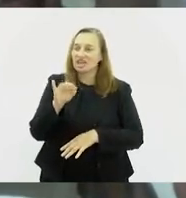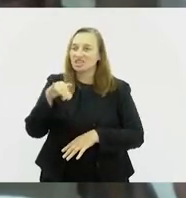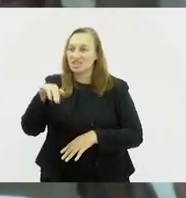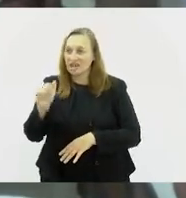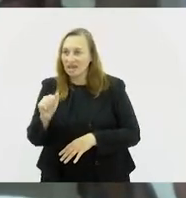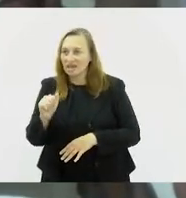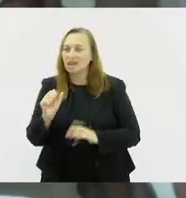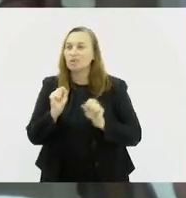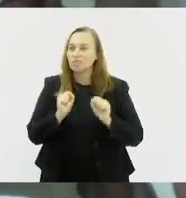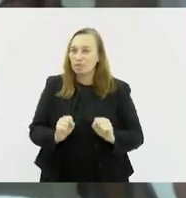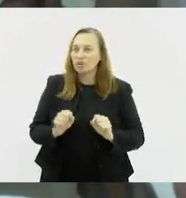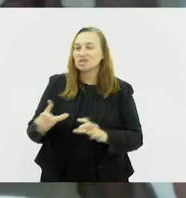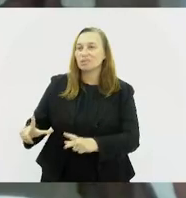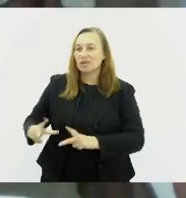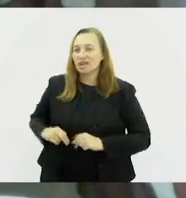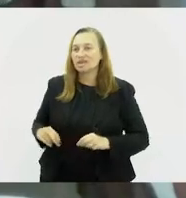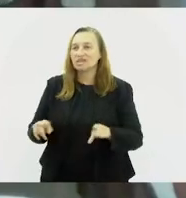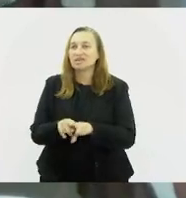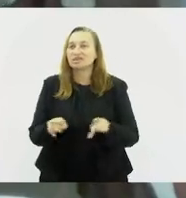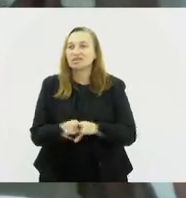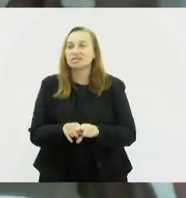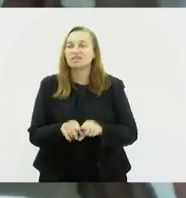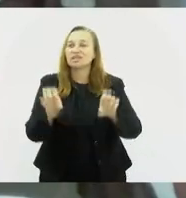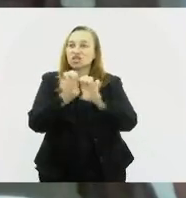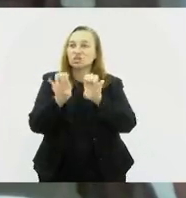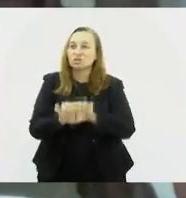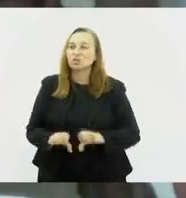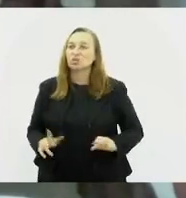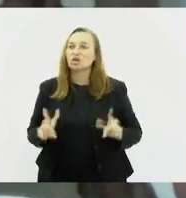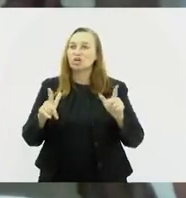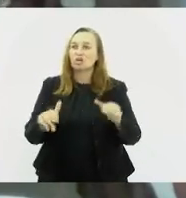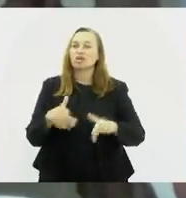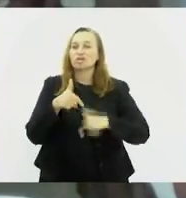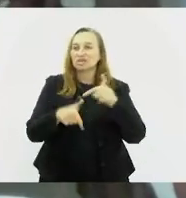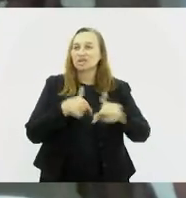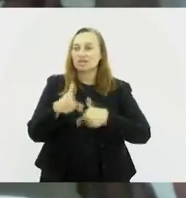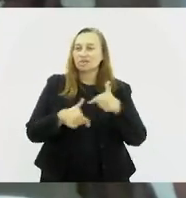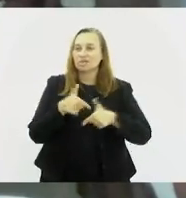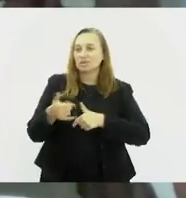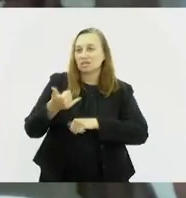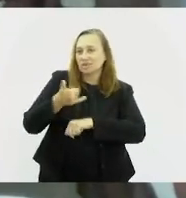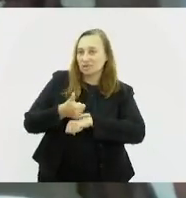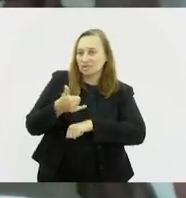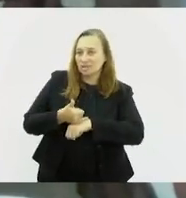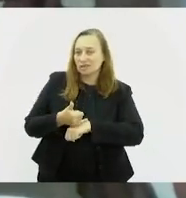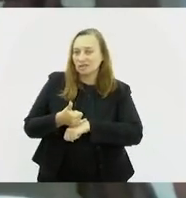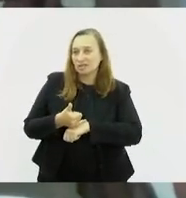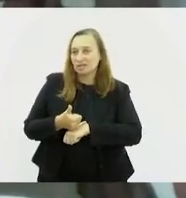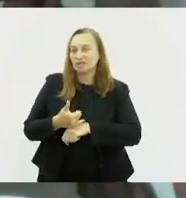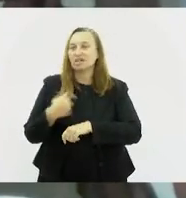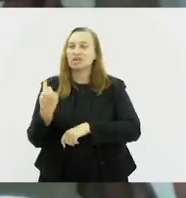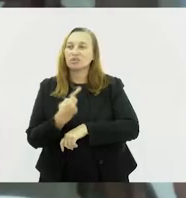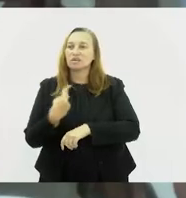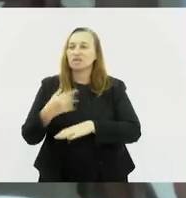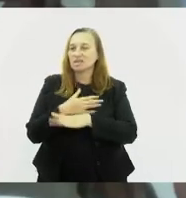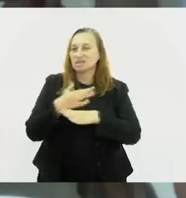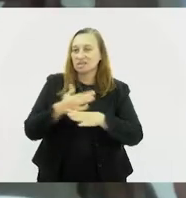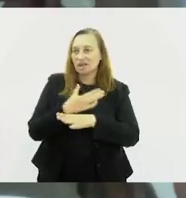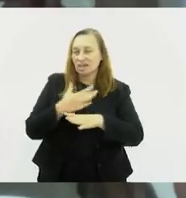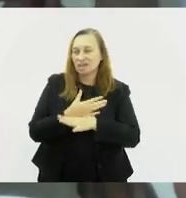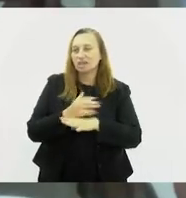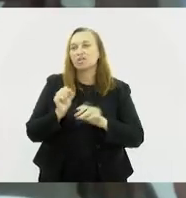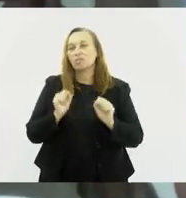merecem também ter essa estrutura de trabalho que tem em Volta Redonda, que a nossa cidade de Itatiaia também